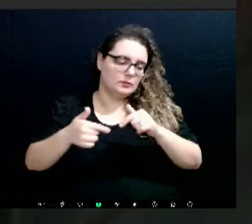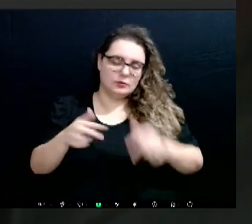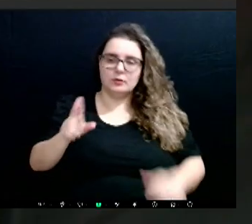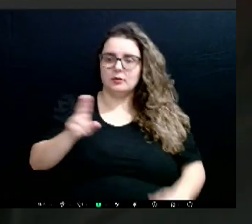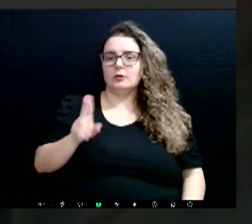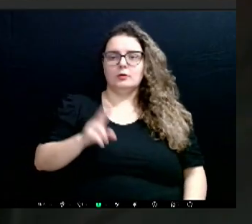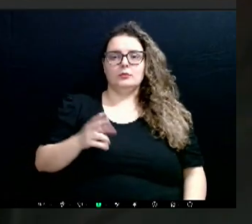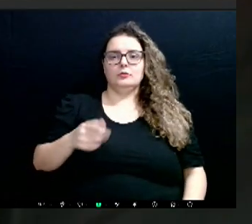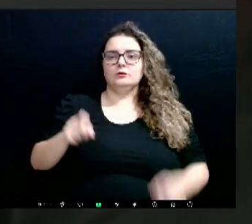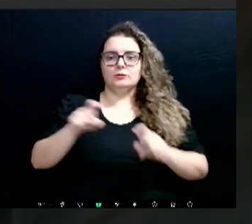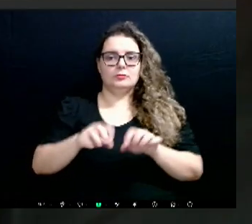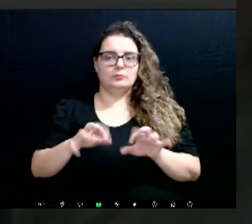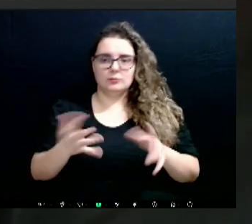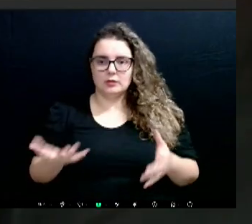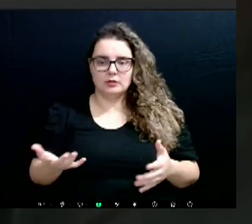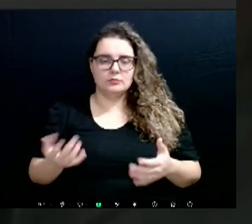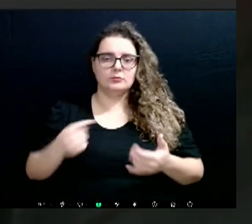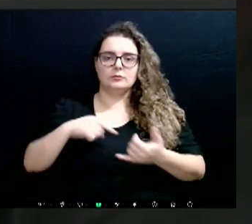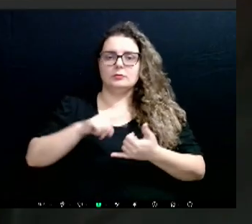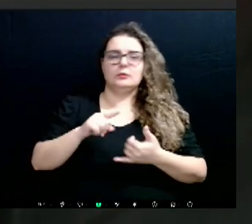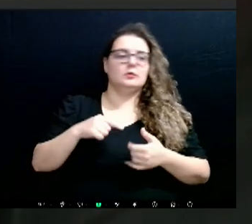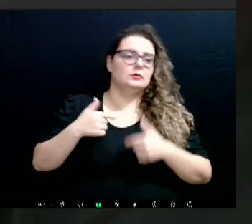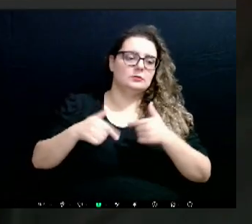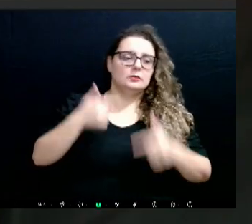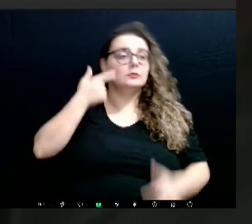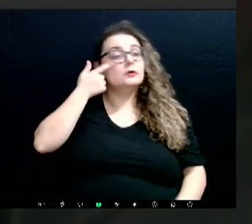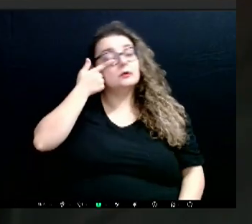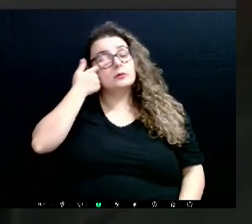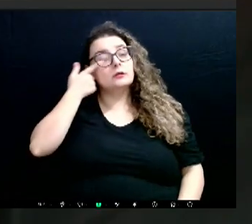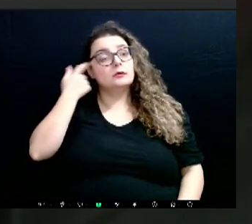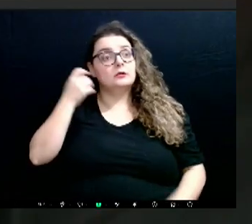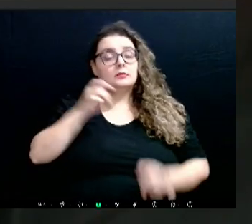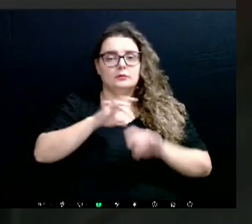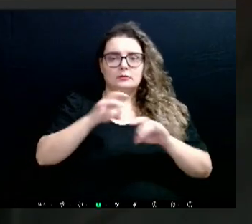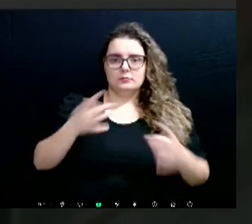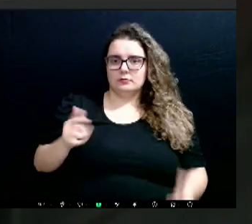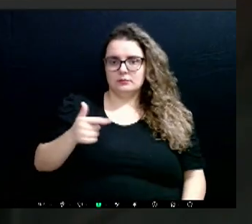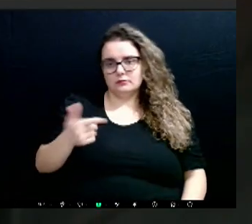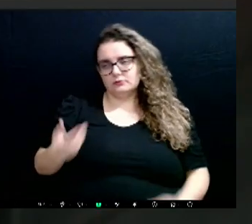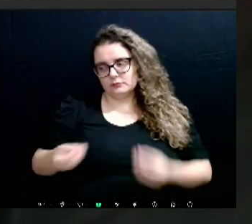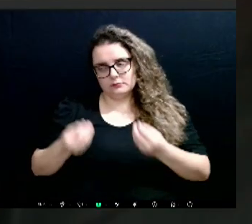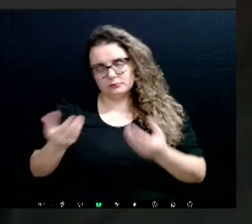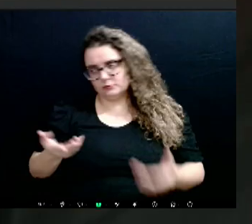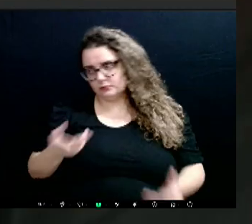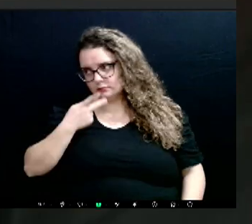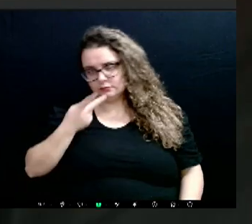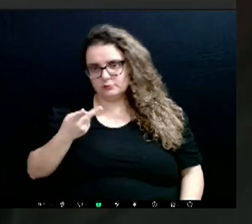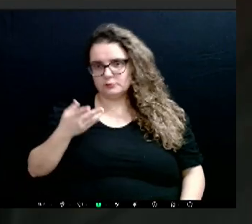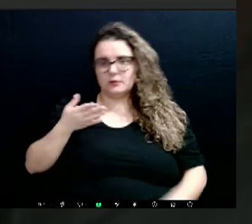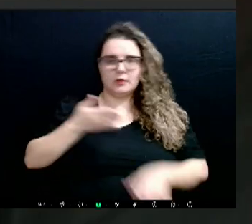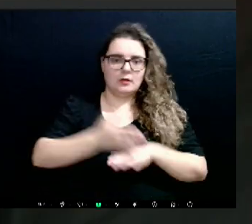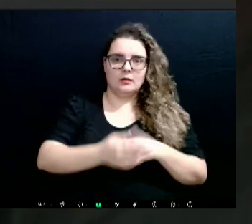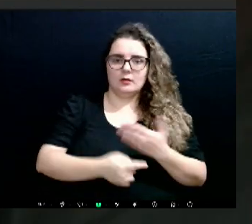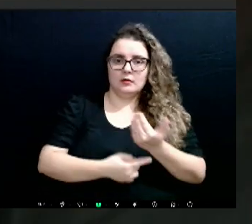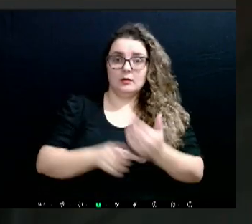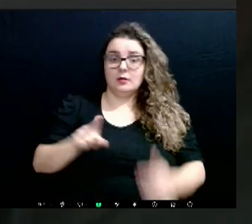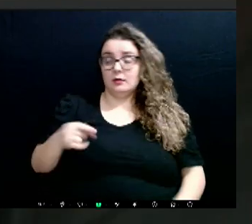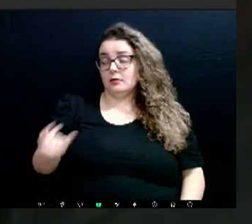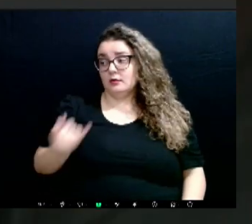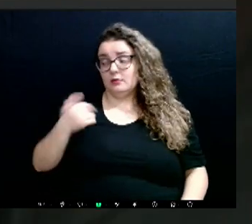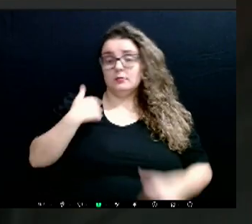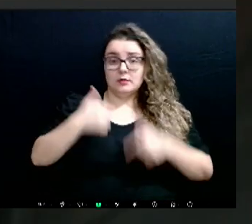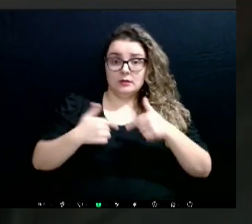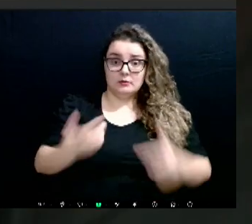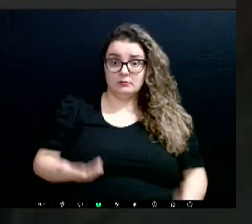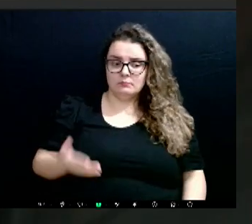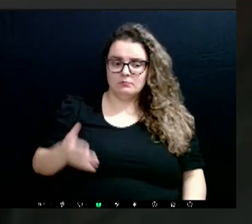né? Tem gente que trabalha com celular, o pessoal trabalha online, e hoje não dá para negar, o acesso à tecnologia é fundamental para a gente trabalhar. Mas